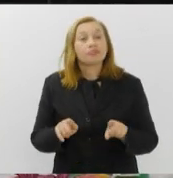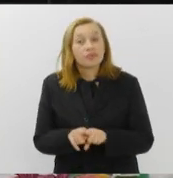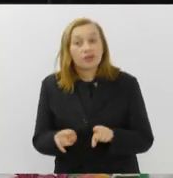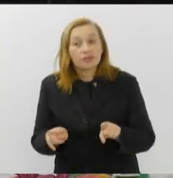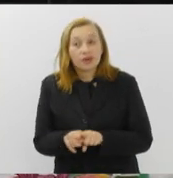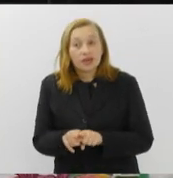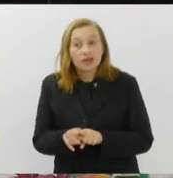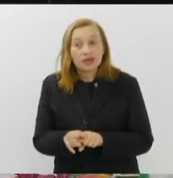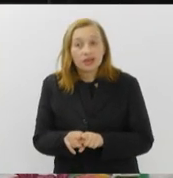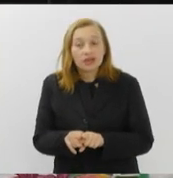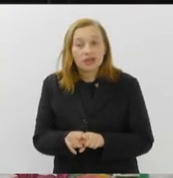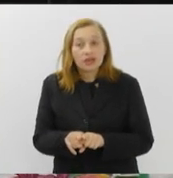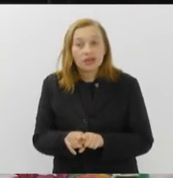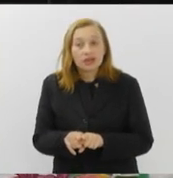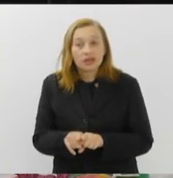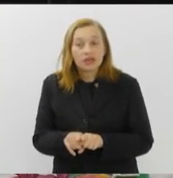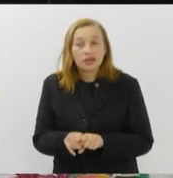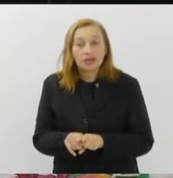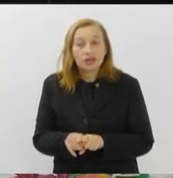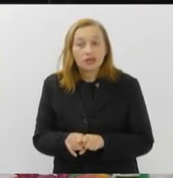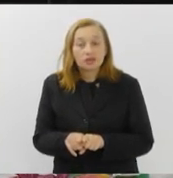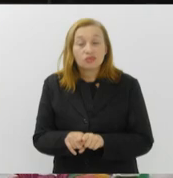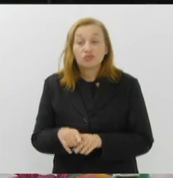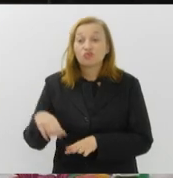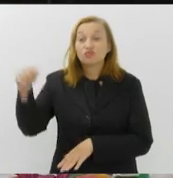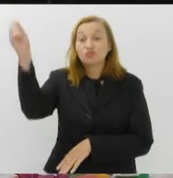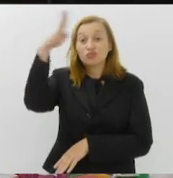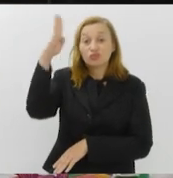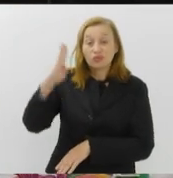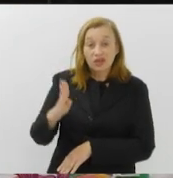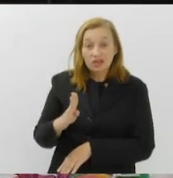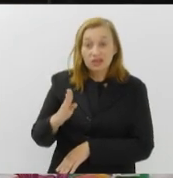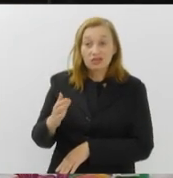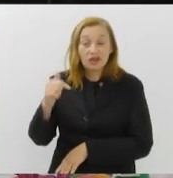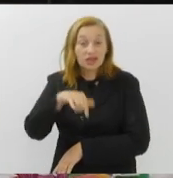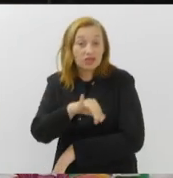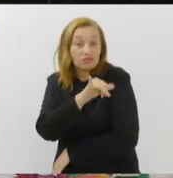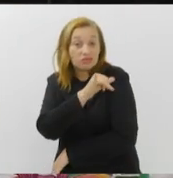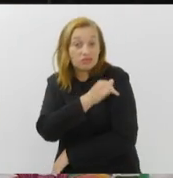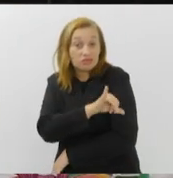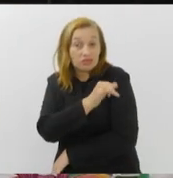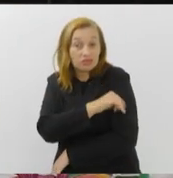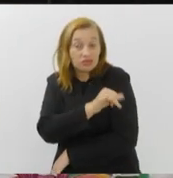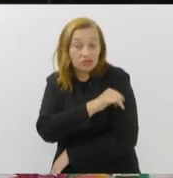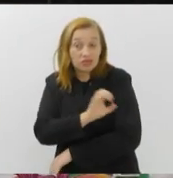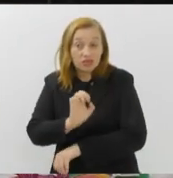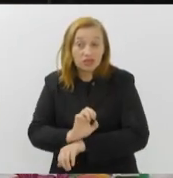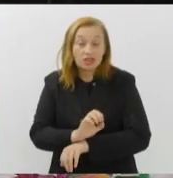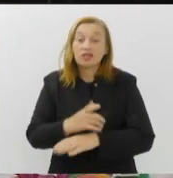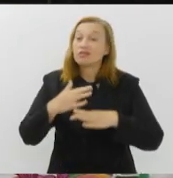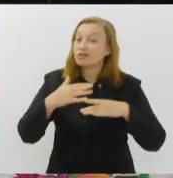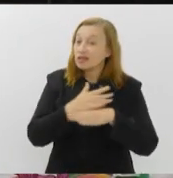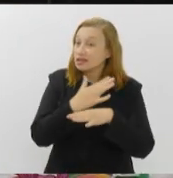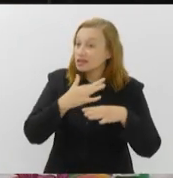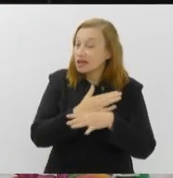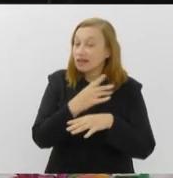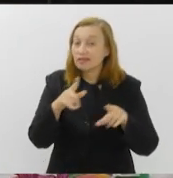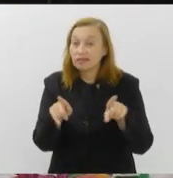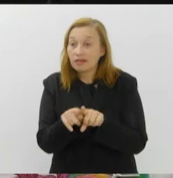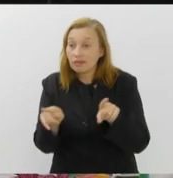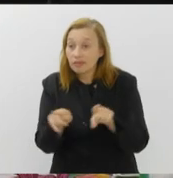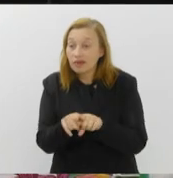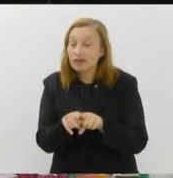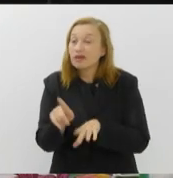também de, no Brasil, aqui no estado do Rio de Janeiro e na cidade do Rio de Janeiro,